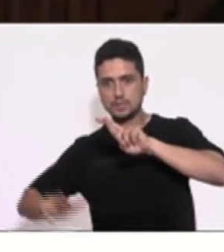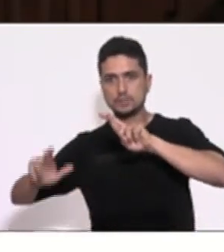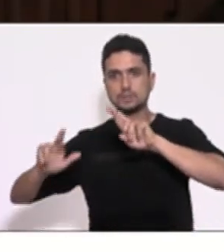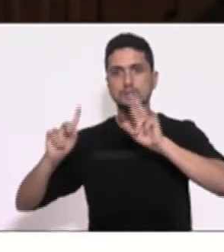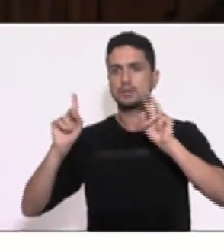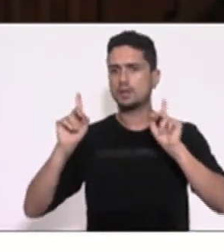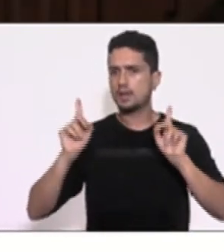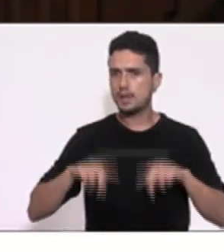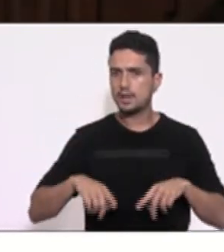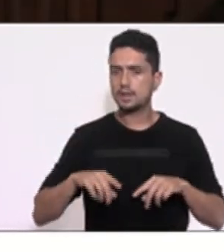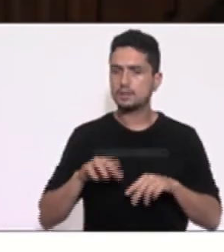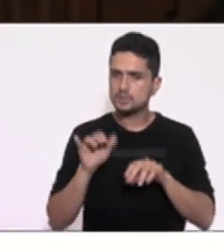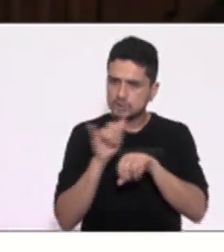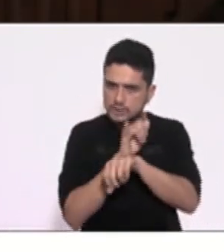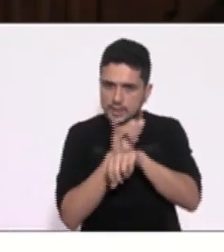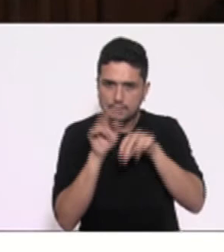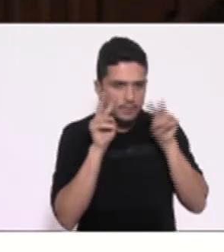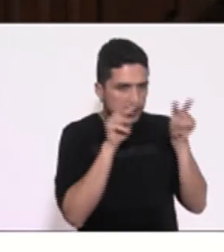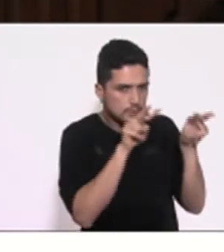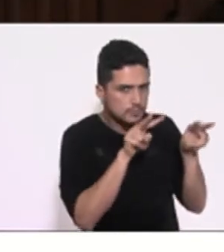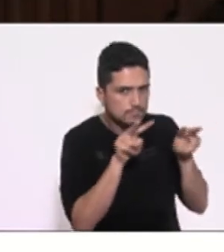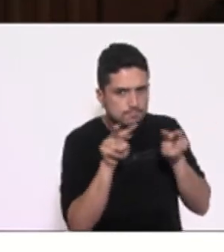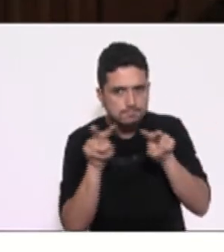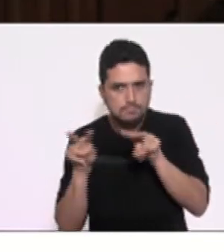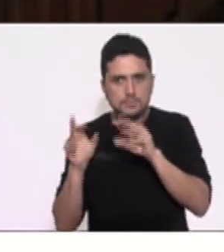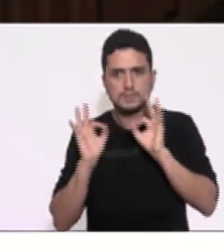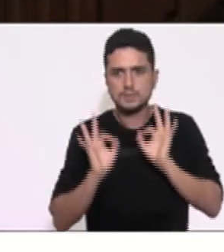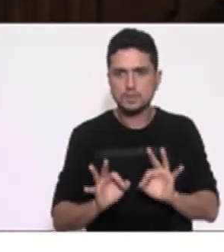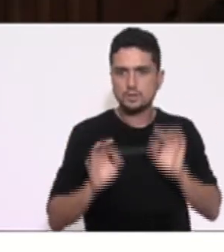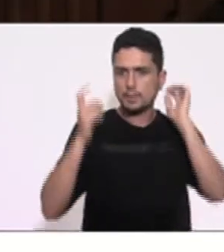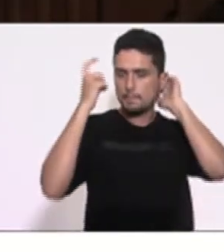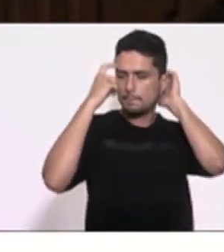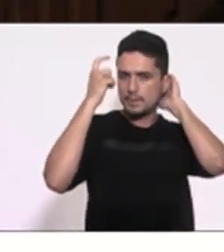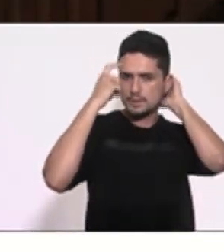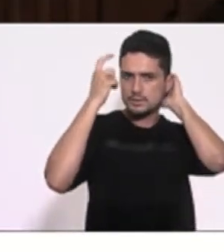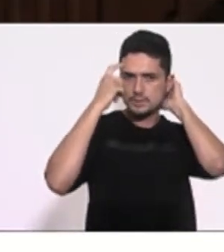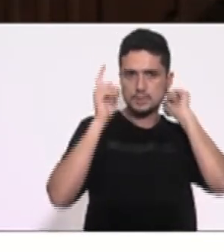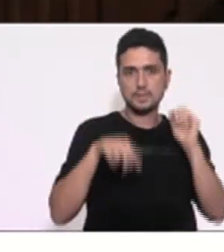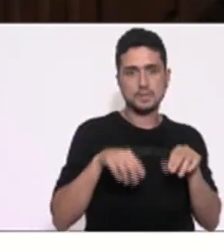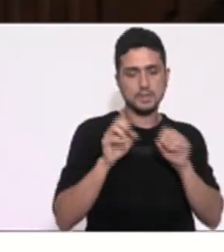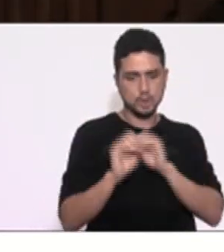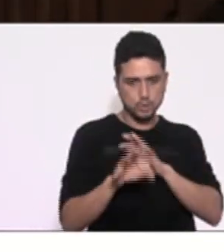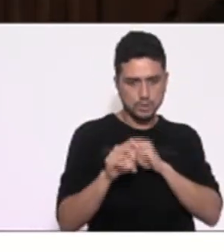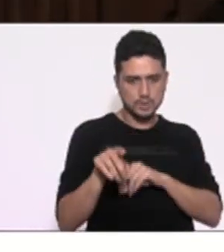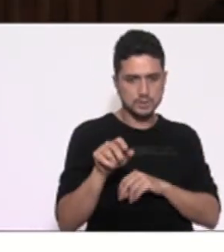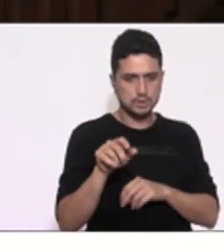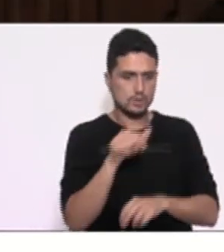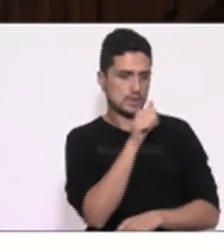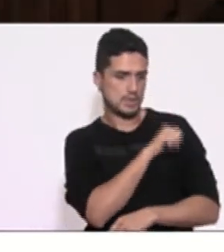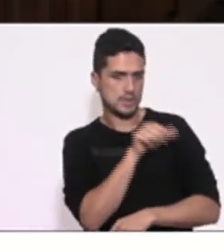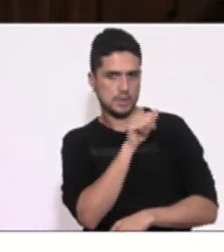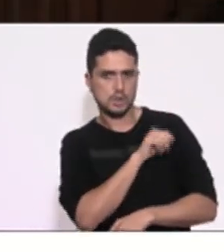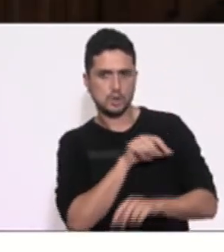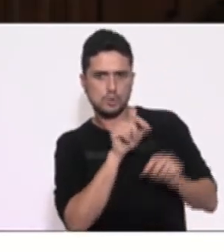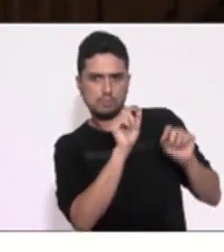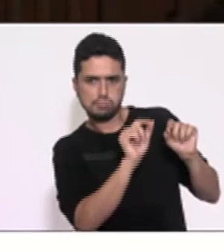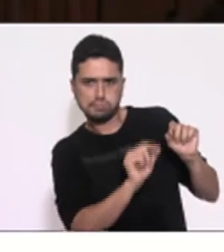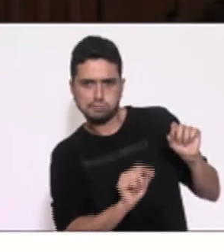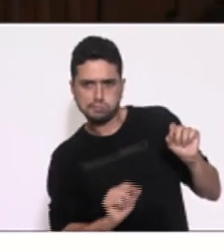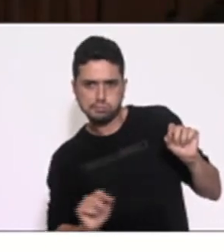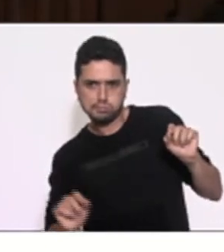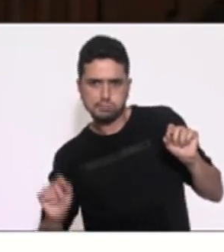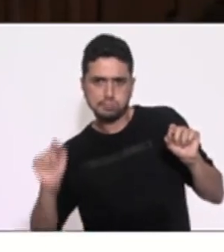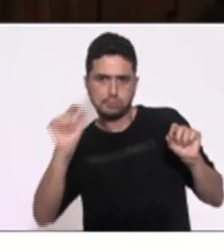olhar estratégico, uma visão estratégica para pensar a educação no território do Estado do Rio de Janeiro, também no ensino